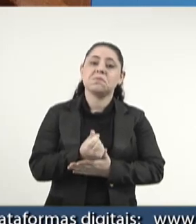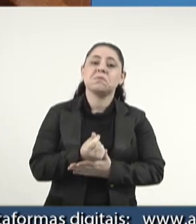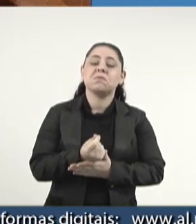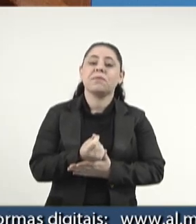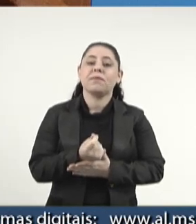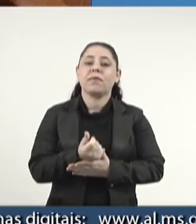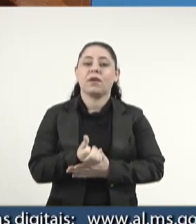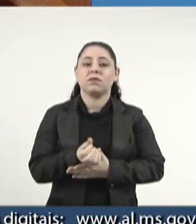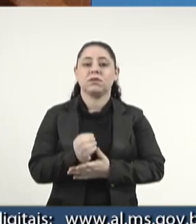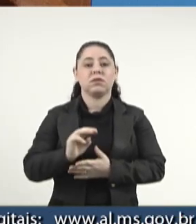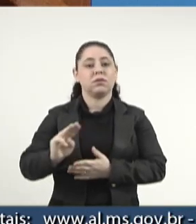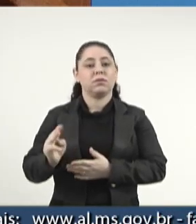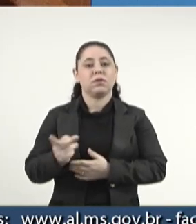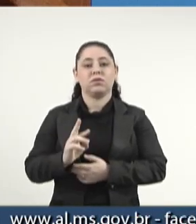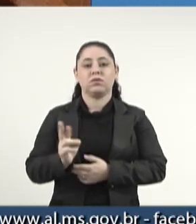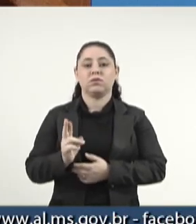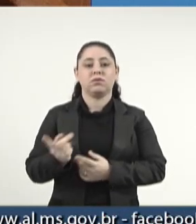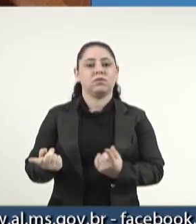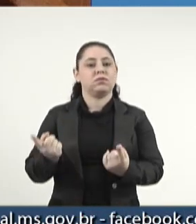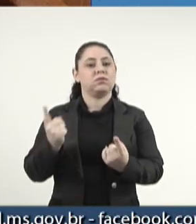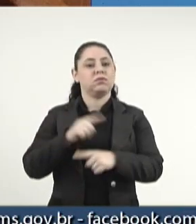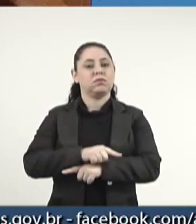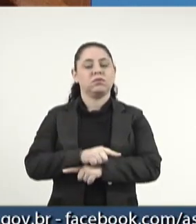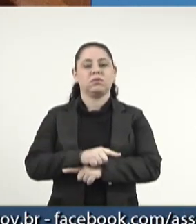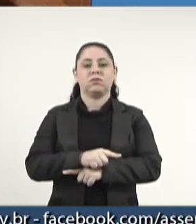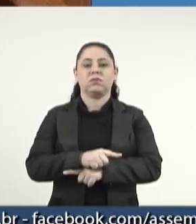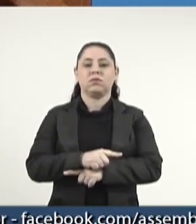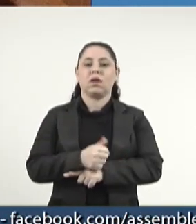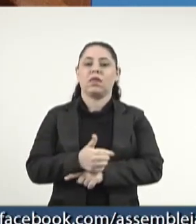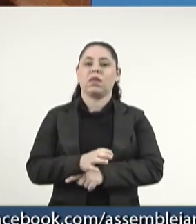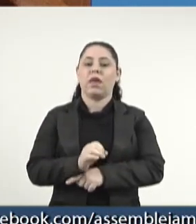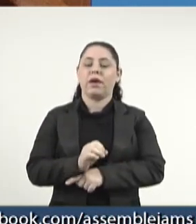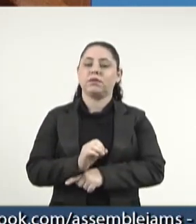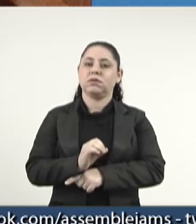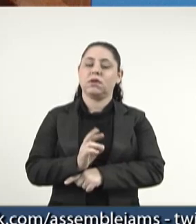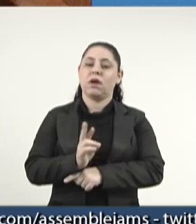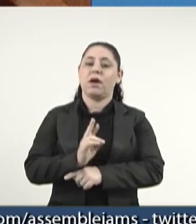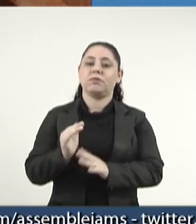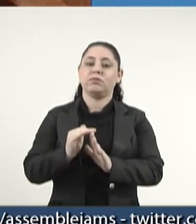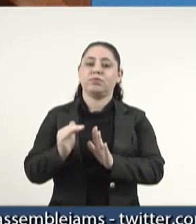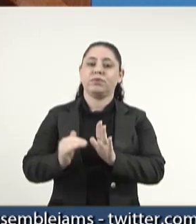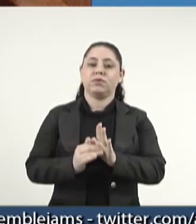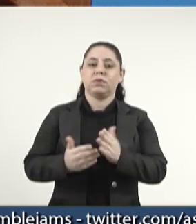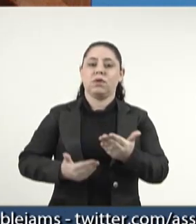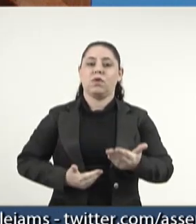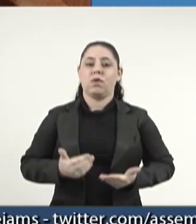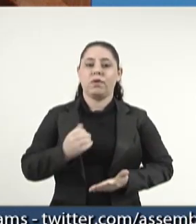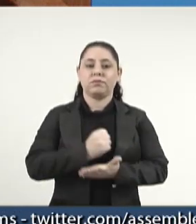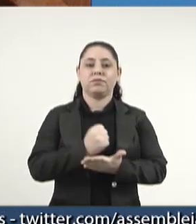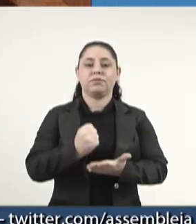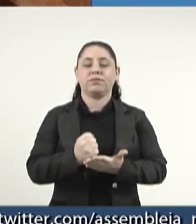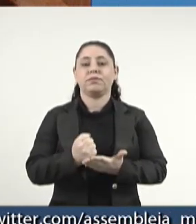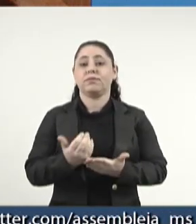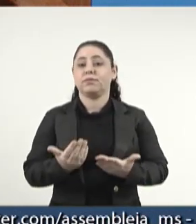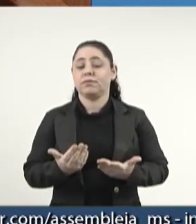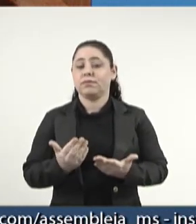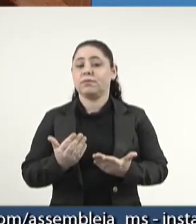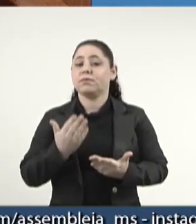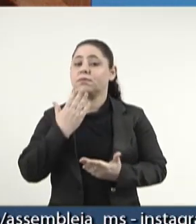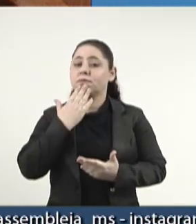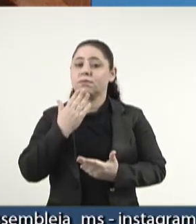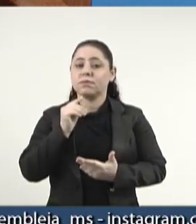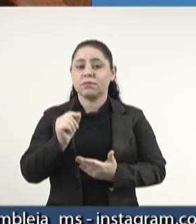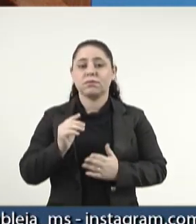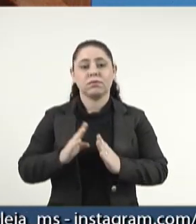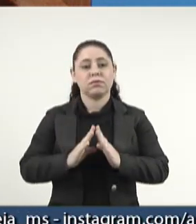60 milhões de reais, convertidos em R$10 de desconto aos seus segurados, é pedido a